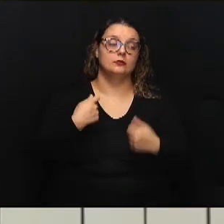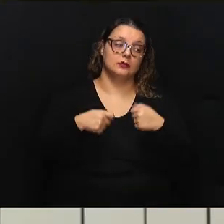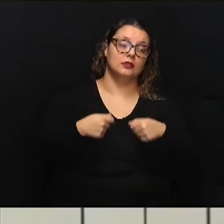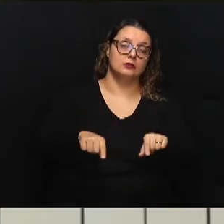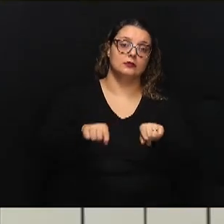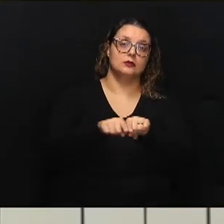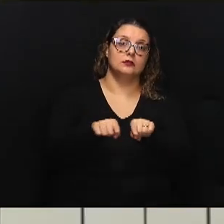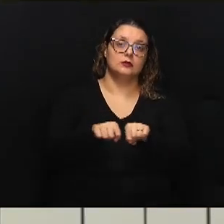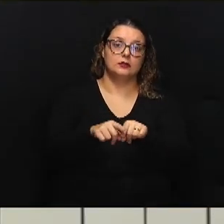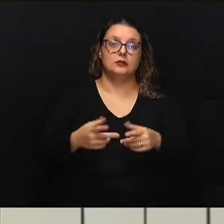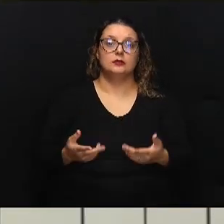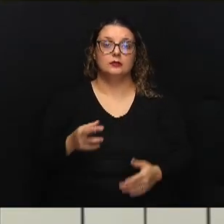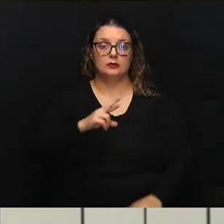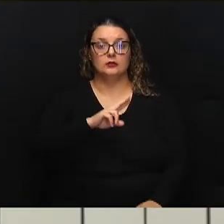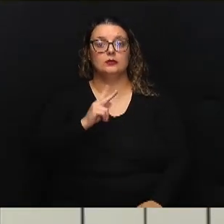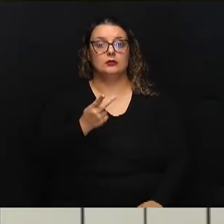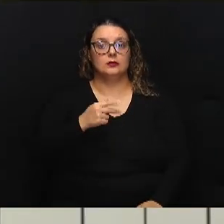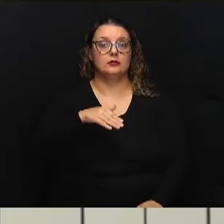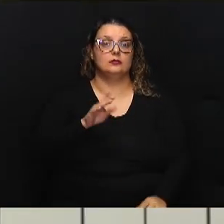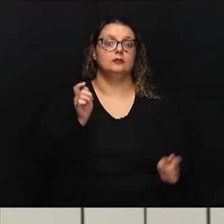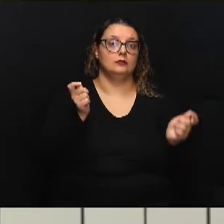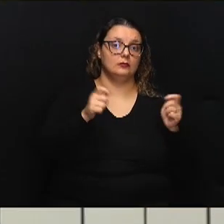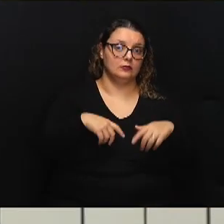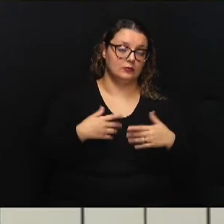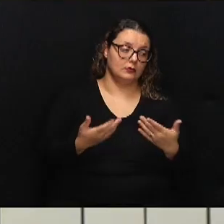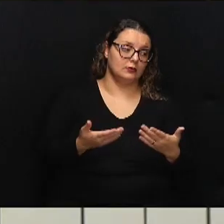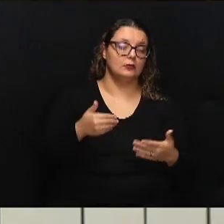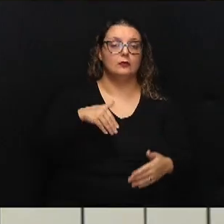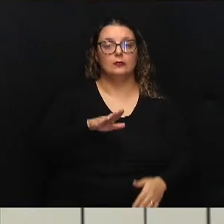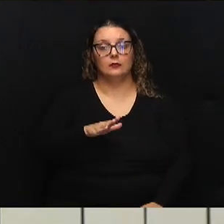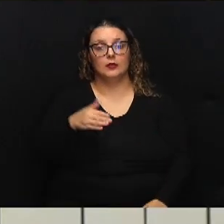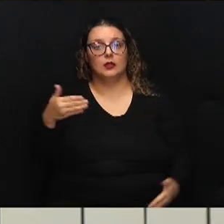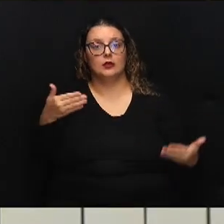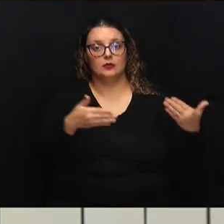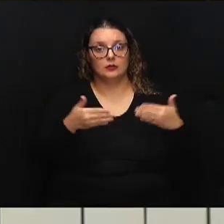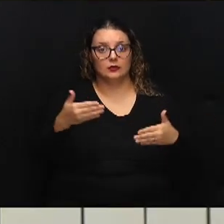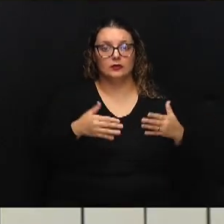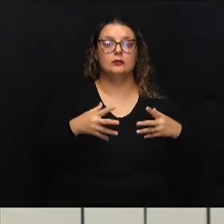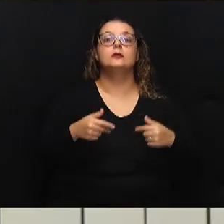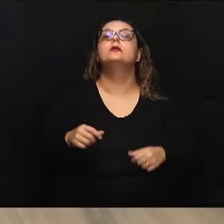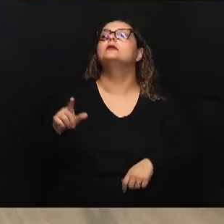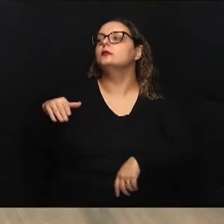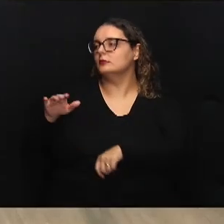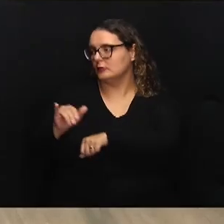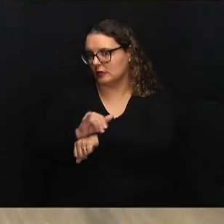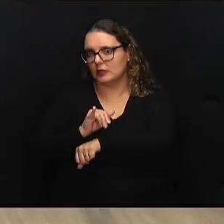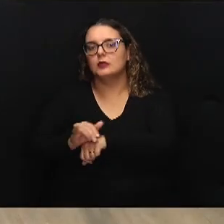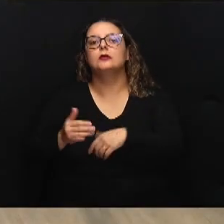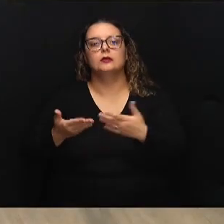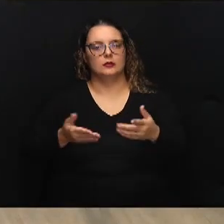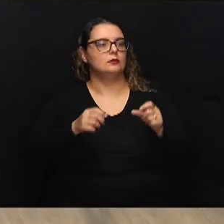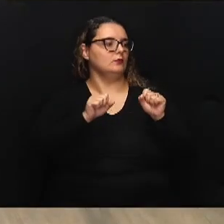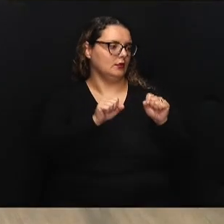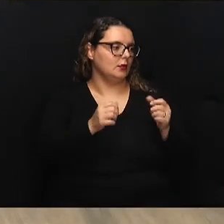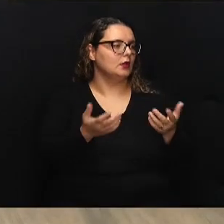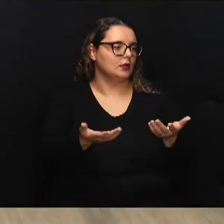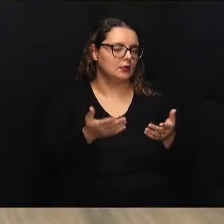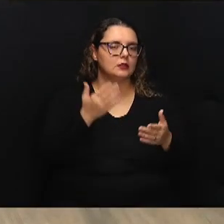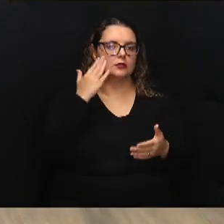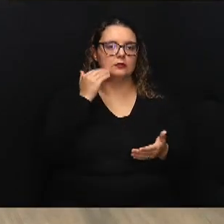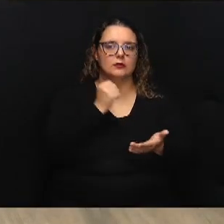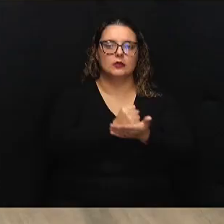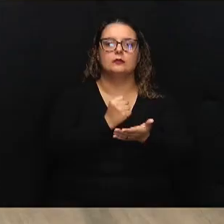ter um RH mais eficiente, mais participativo de mais todas as, né? Para poder saber